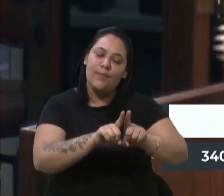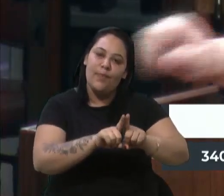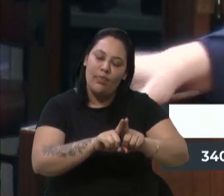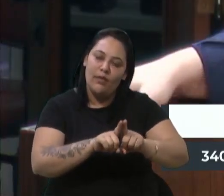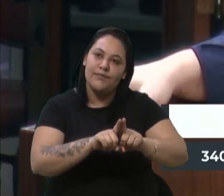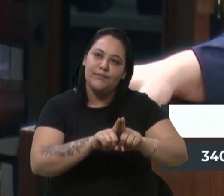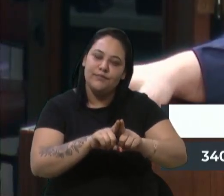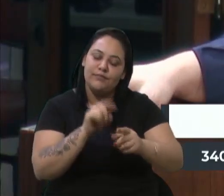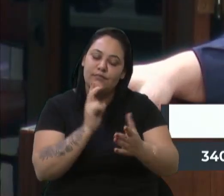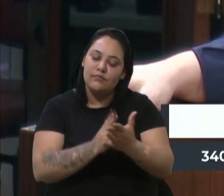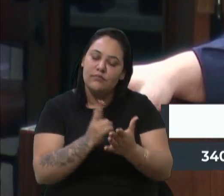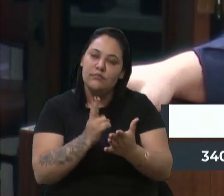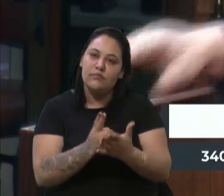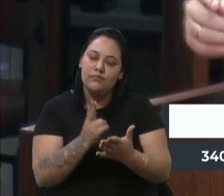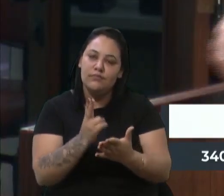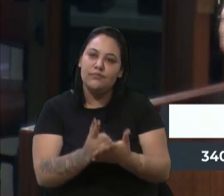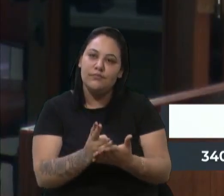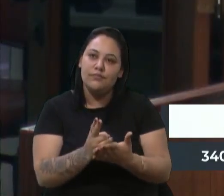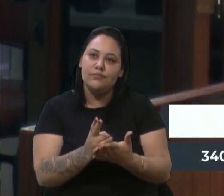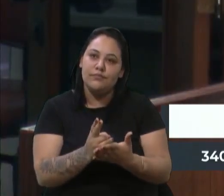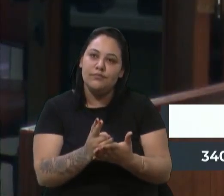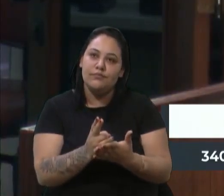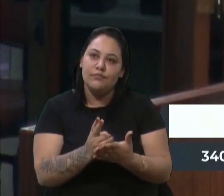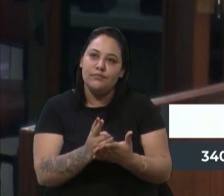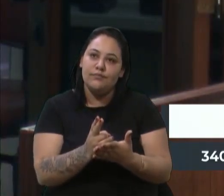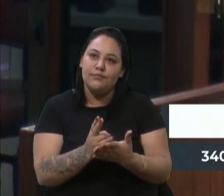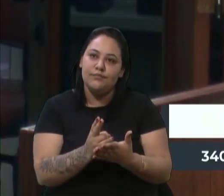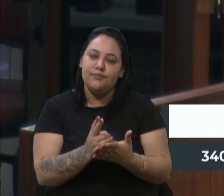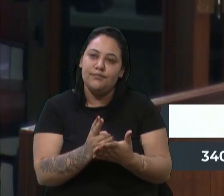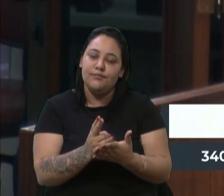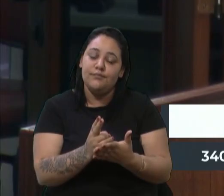diversas vezes, dá conta até demais,